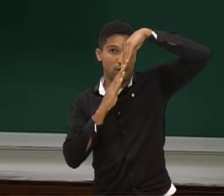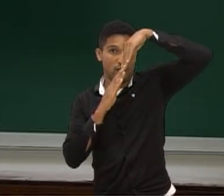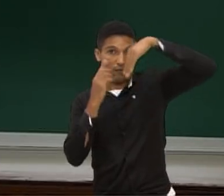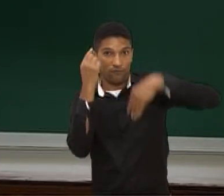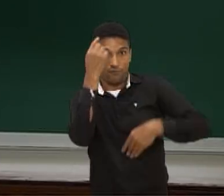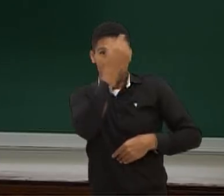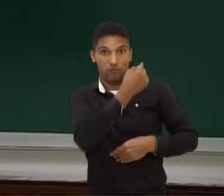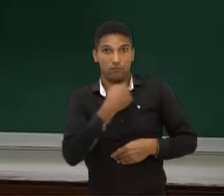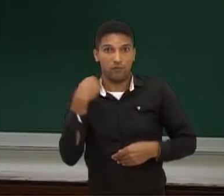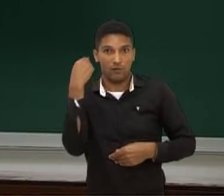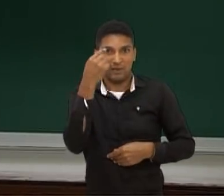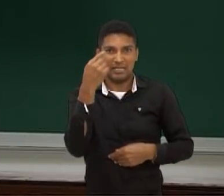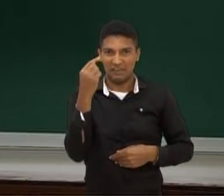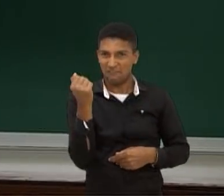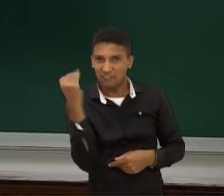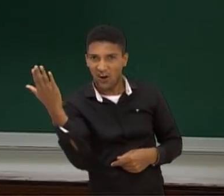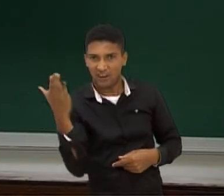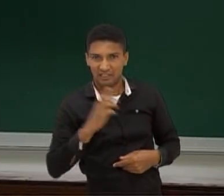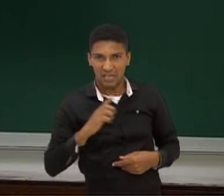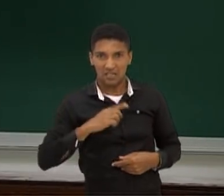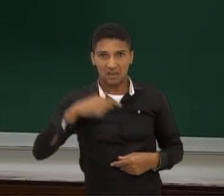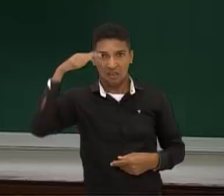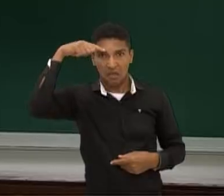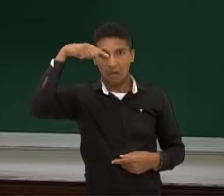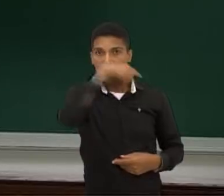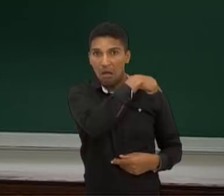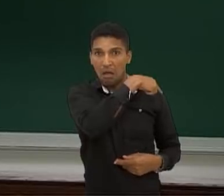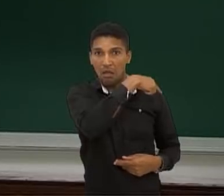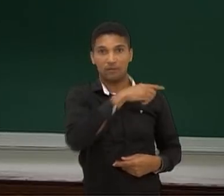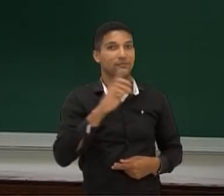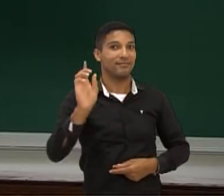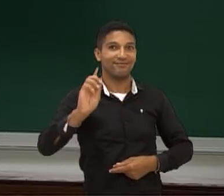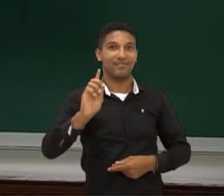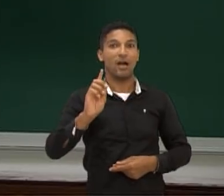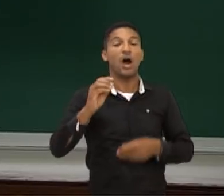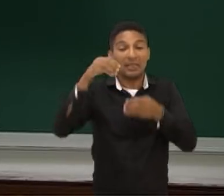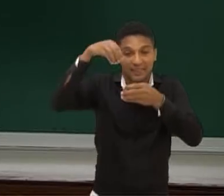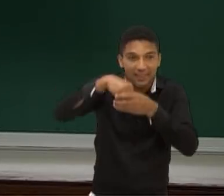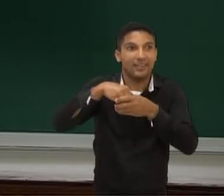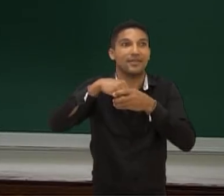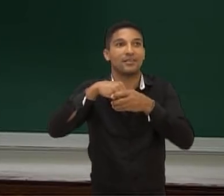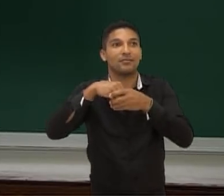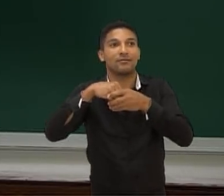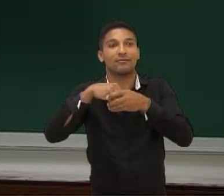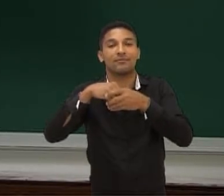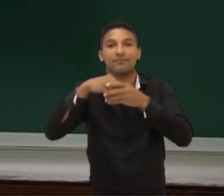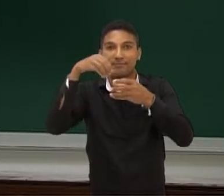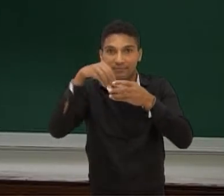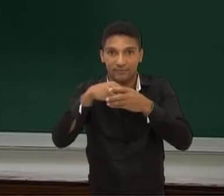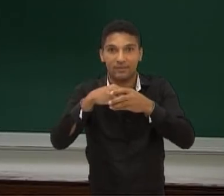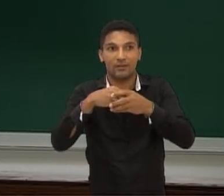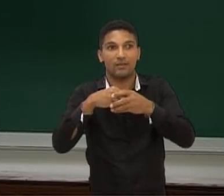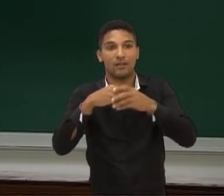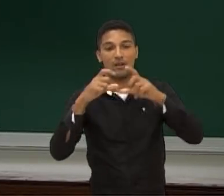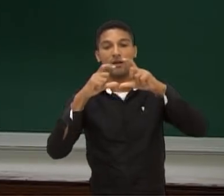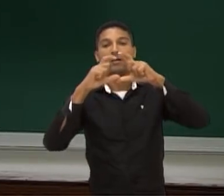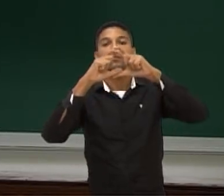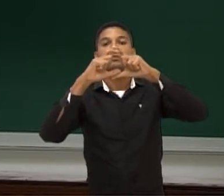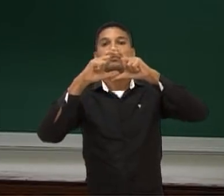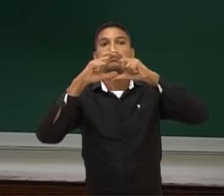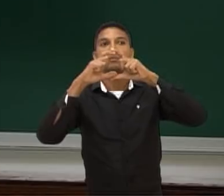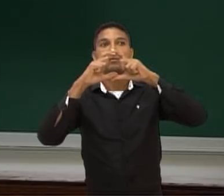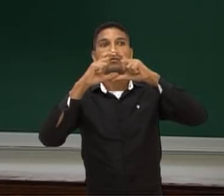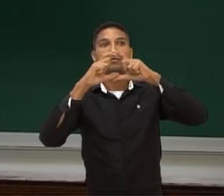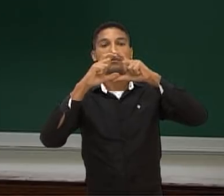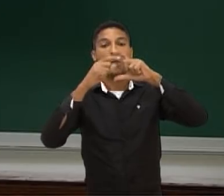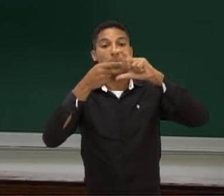algum momento para fora do polígono? Ele não está totalmente lá dentro? Se eu traçar qualquer segmento aqui,